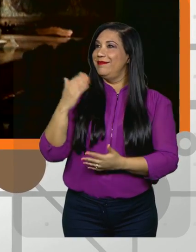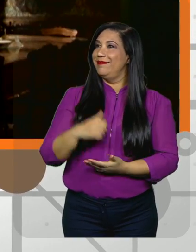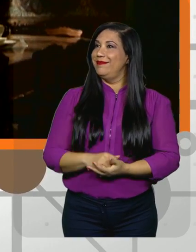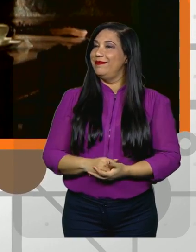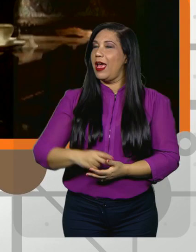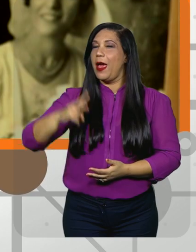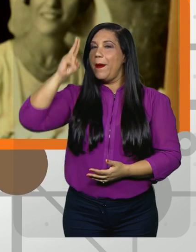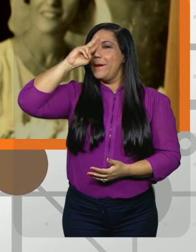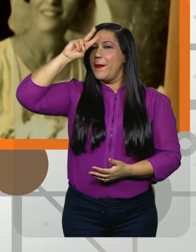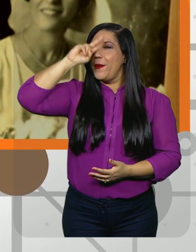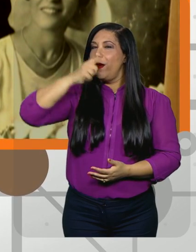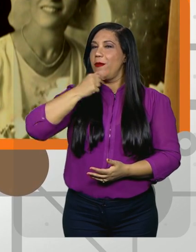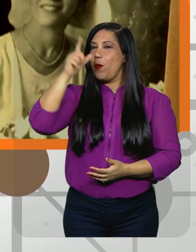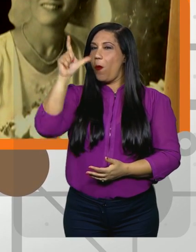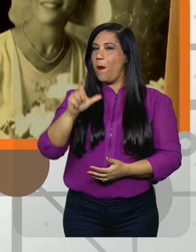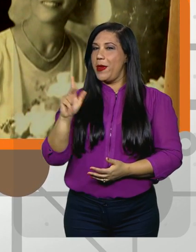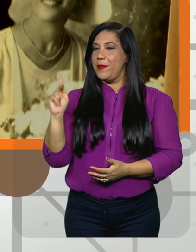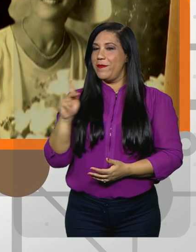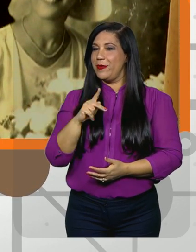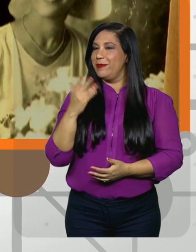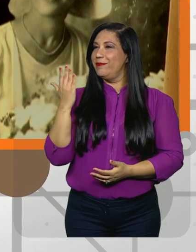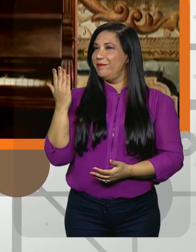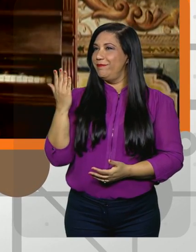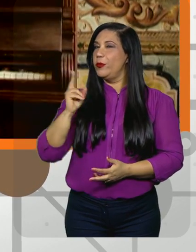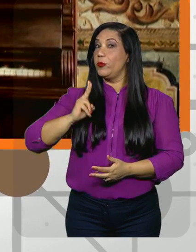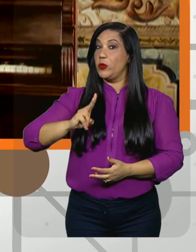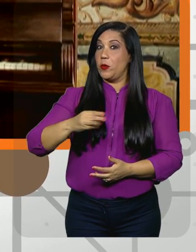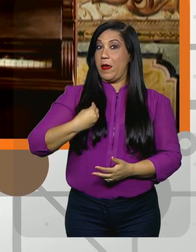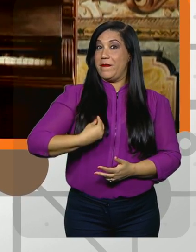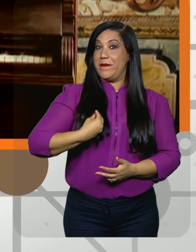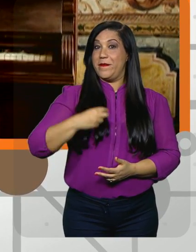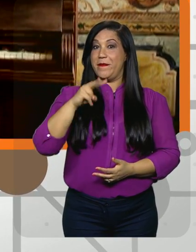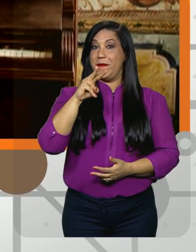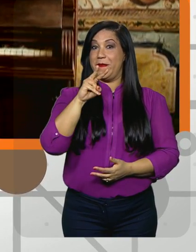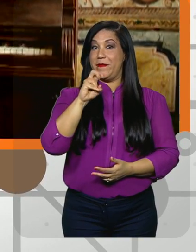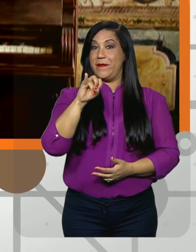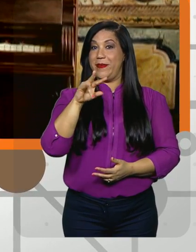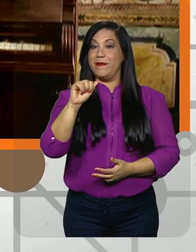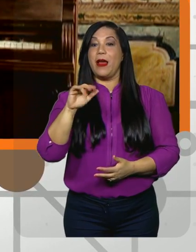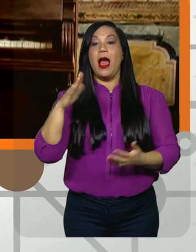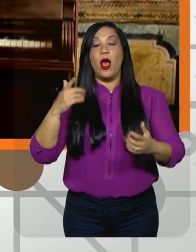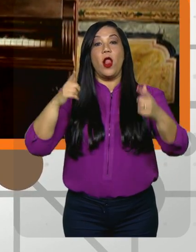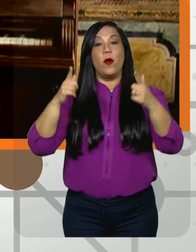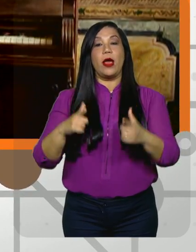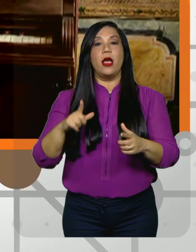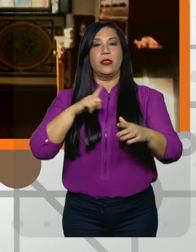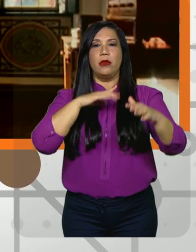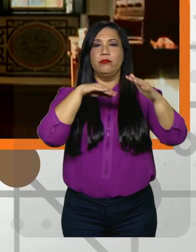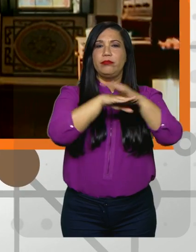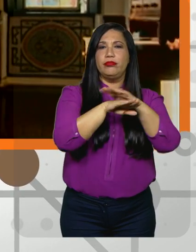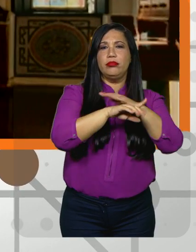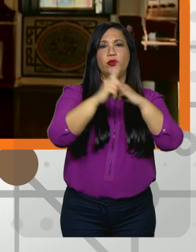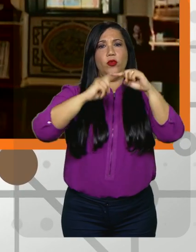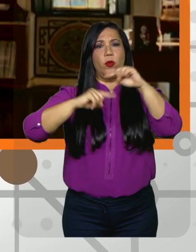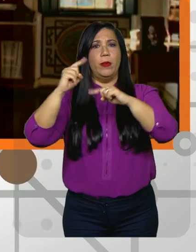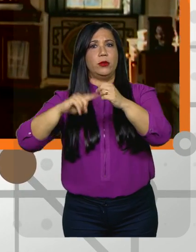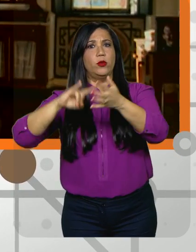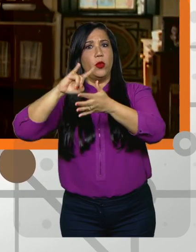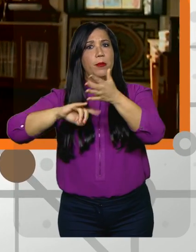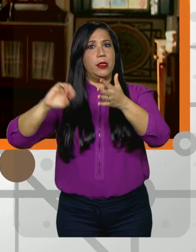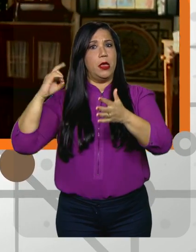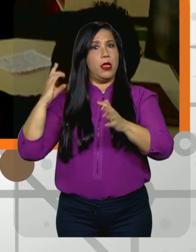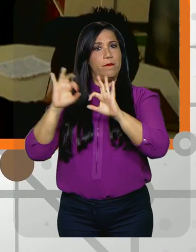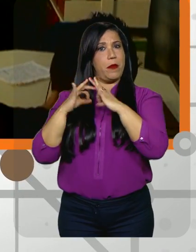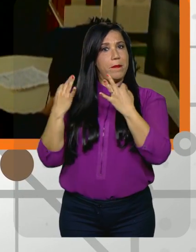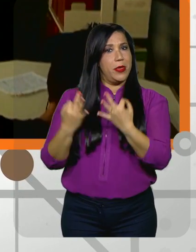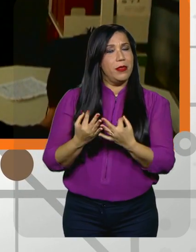a memória do educador Anísio Teixeira continua viva. O local abriga, além de objetos e documentos pertencentes à